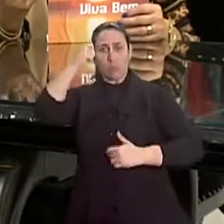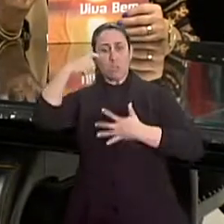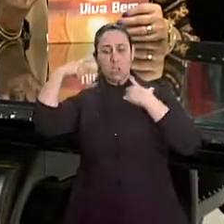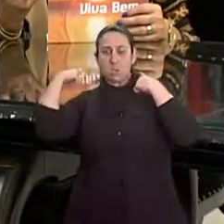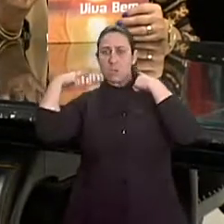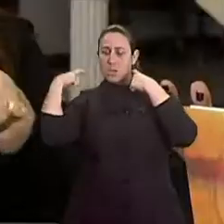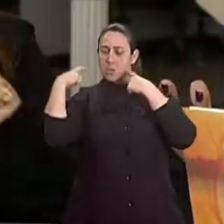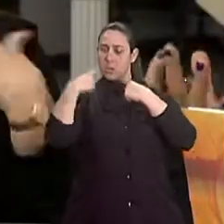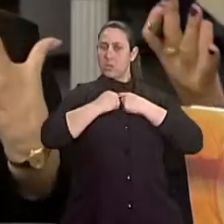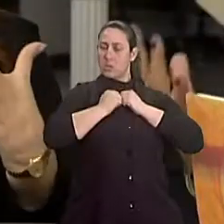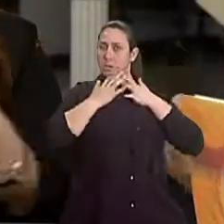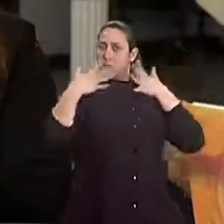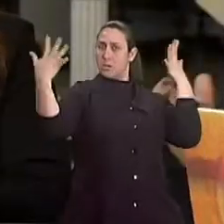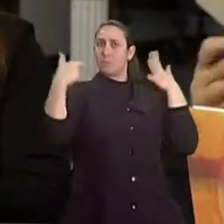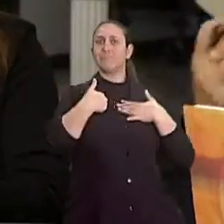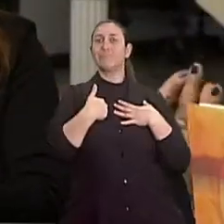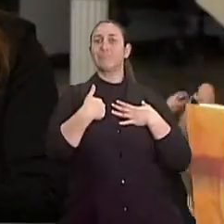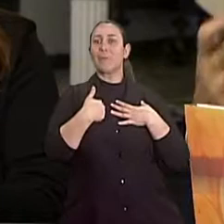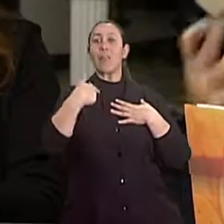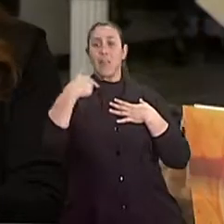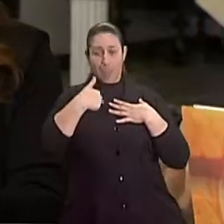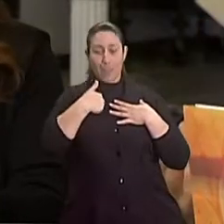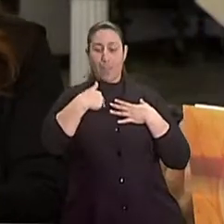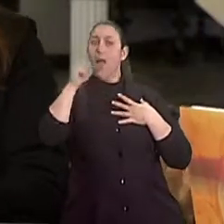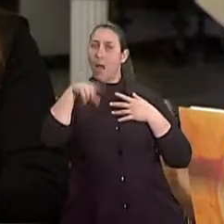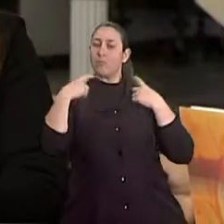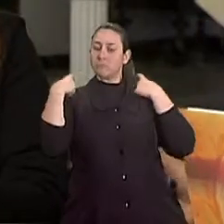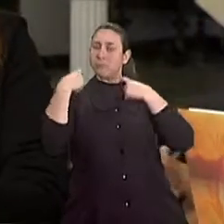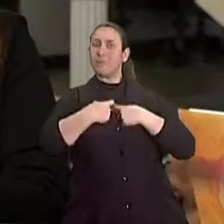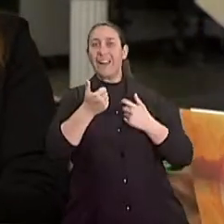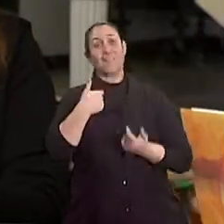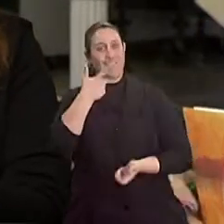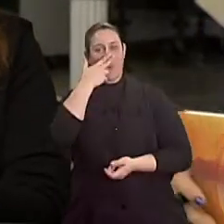abre. É, ele já tira... O acessório claro, tira esse peso. Senão fica com uma viúva, né?